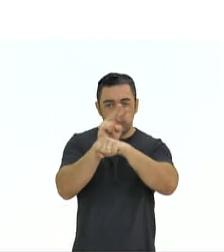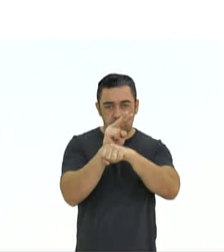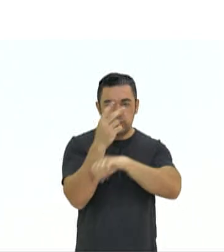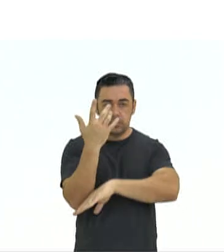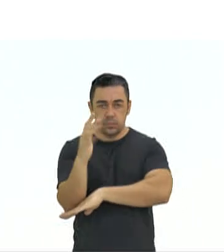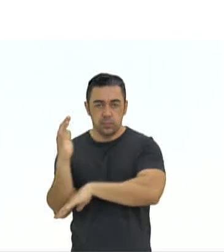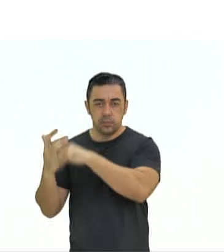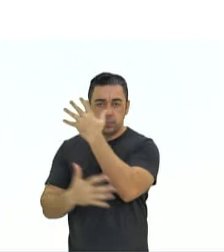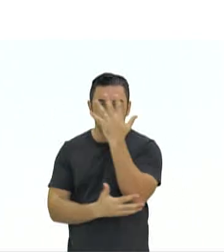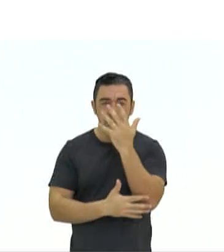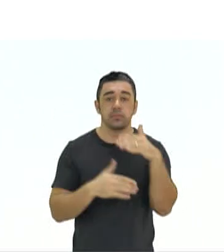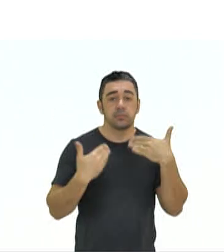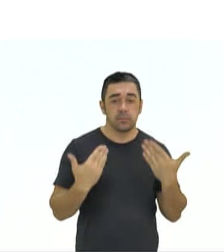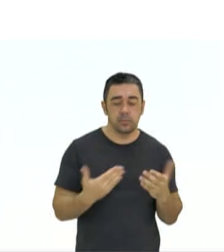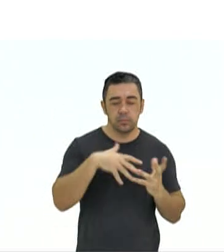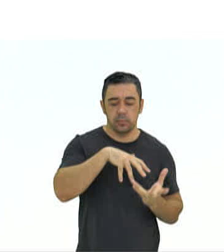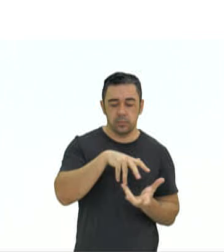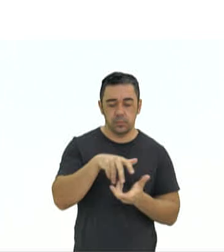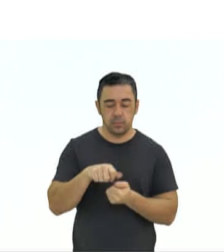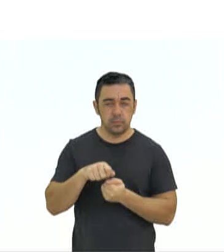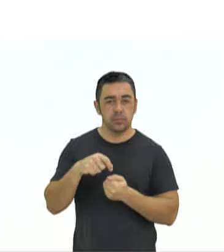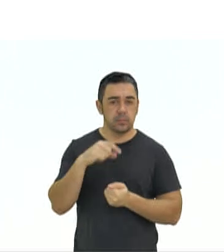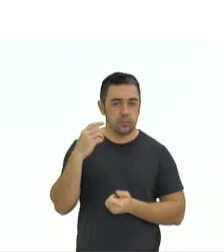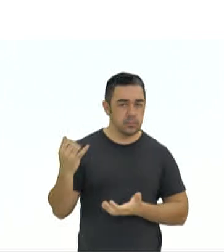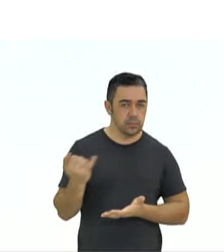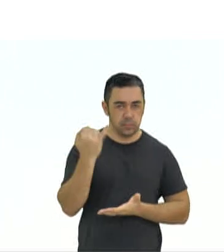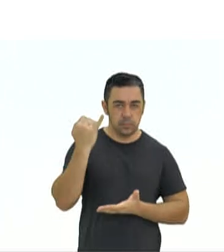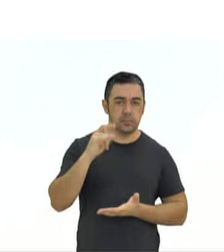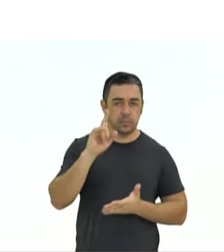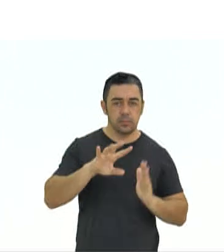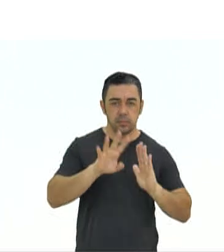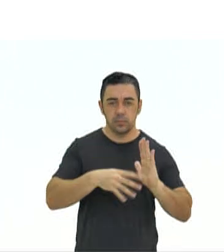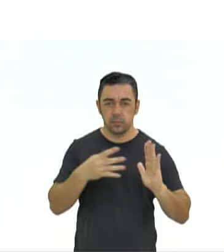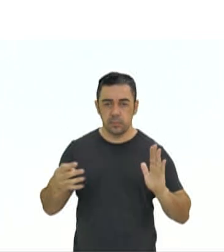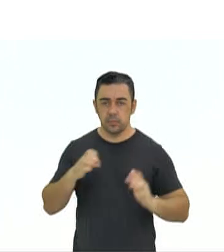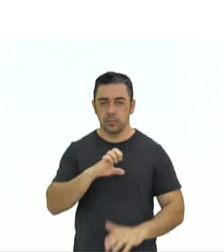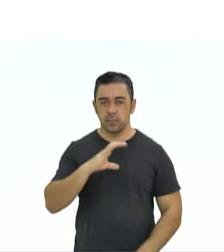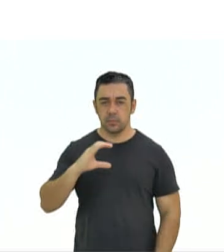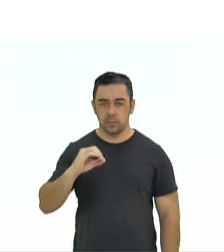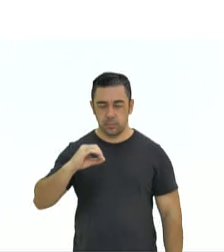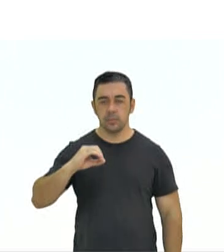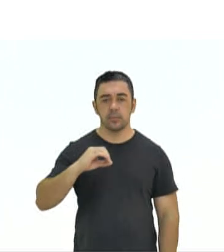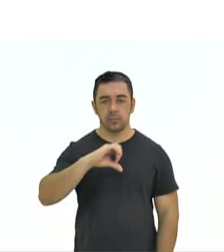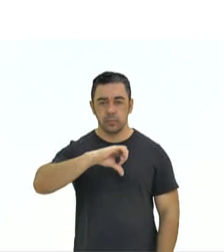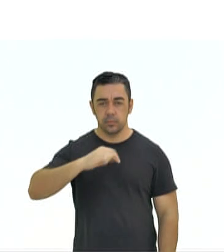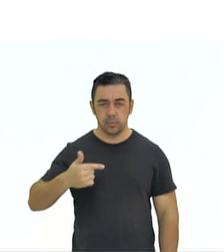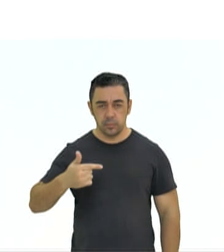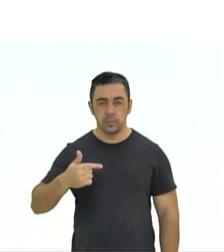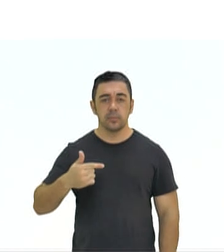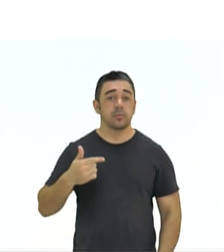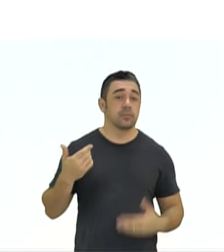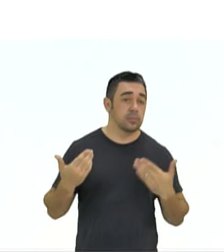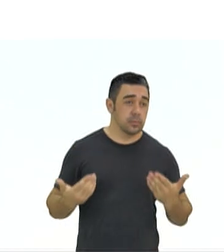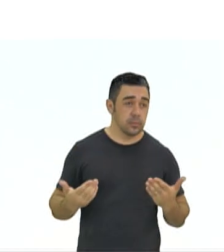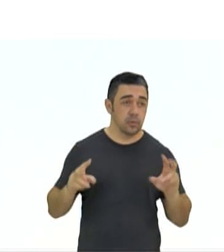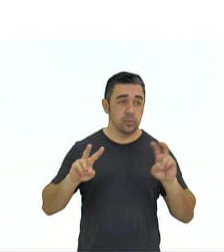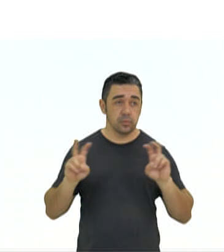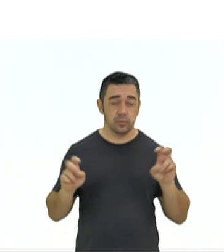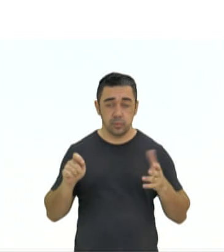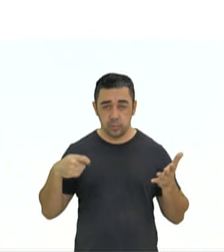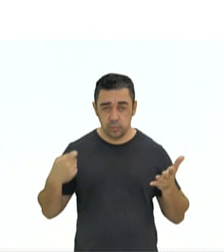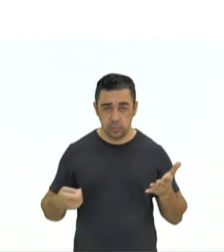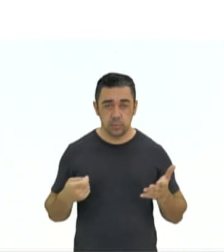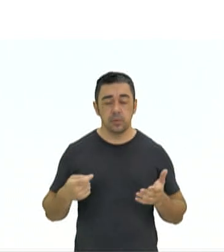com isso, o mundo que representou o momento-chave na agenda ambiental foi a Eco 92. Sobre a Eco 92, não tinha nenhuma ainda sobre